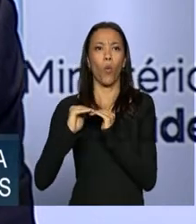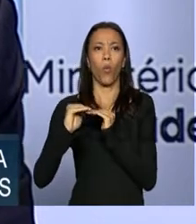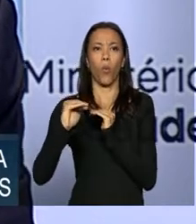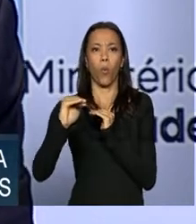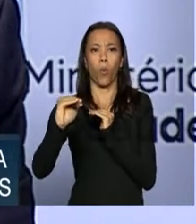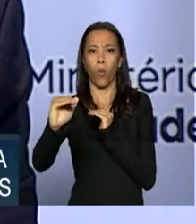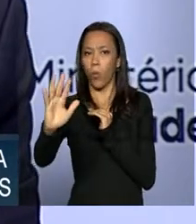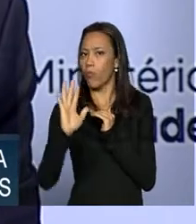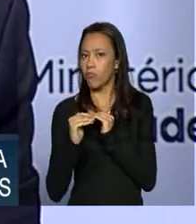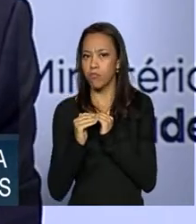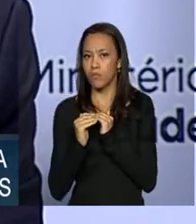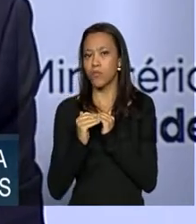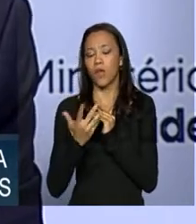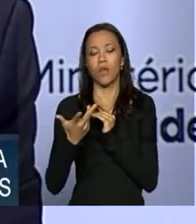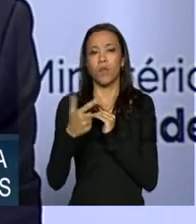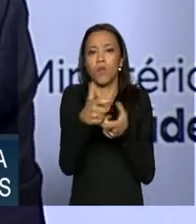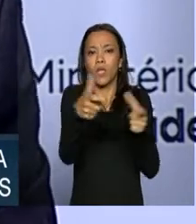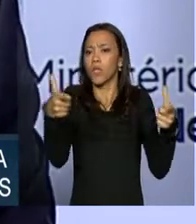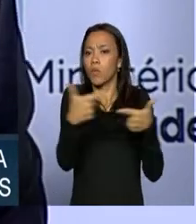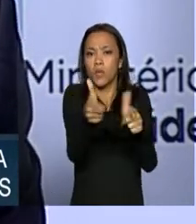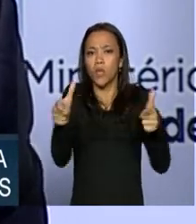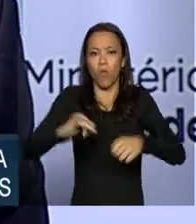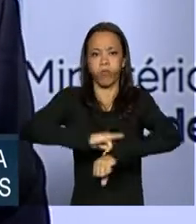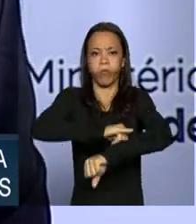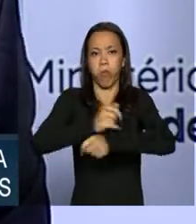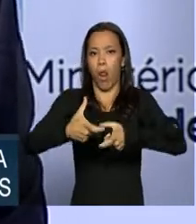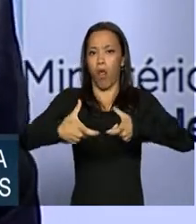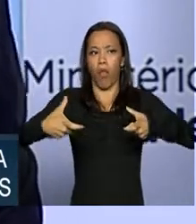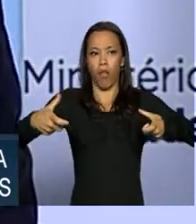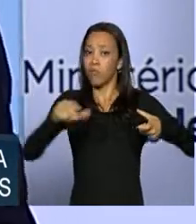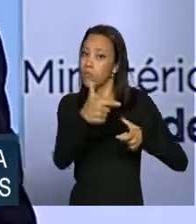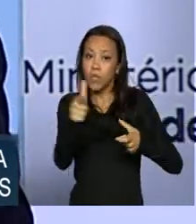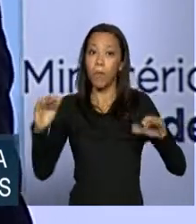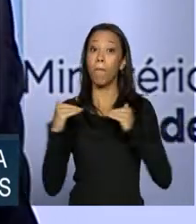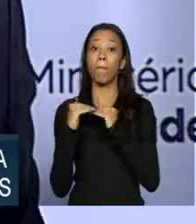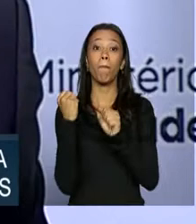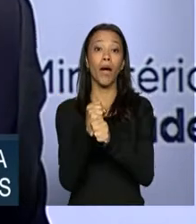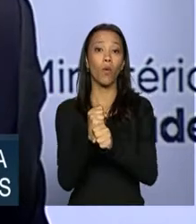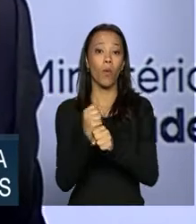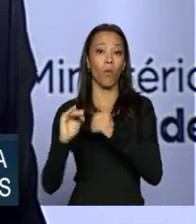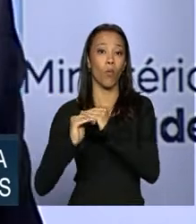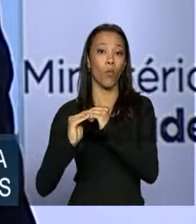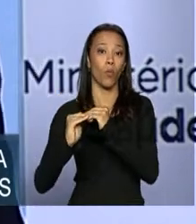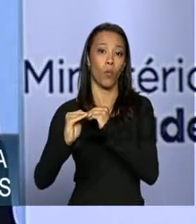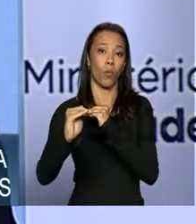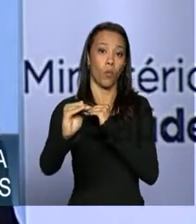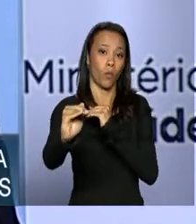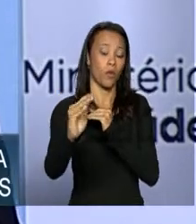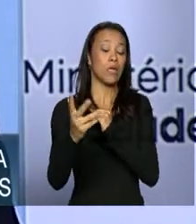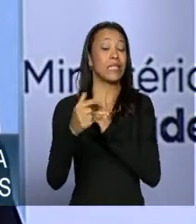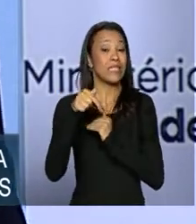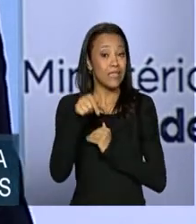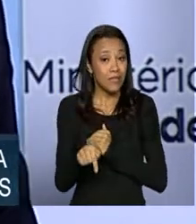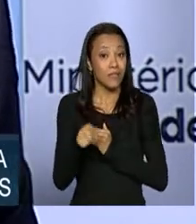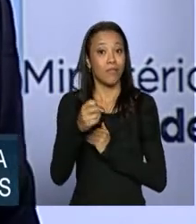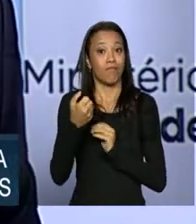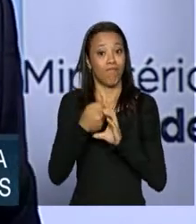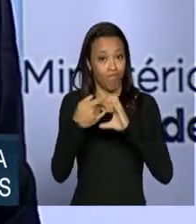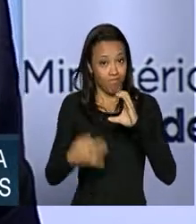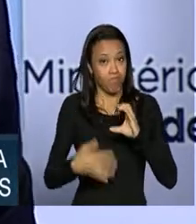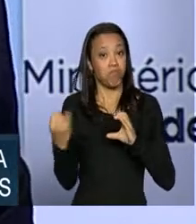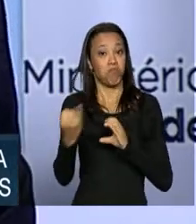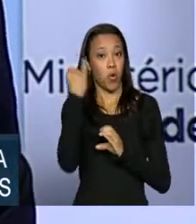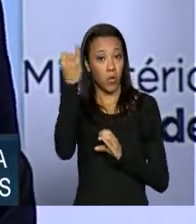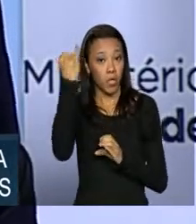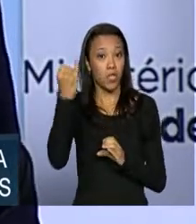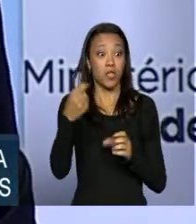estabilização. Ou seja, nós estamos efetivamente conseguindo deter, entendendo, inclusive, características importantes. Maior prevalência